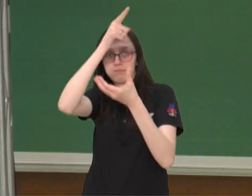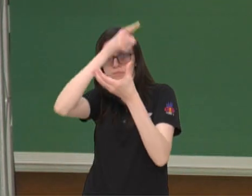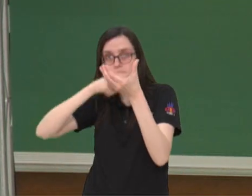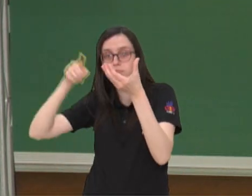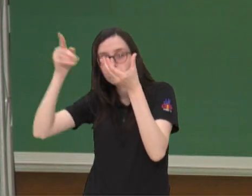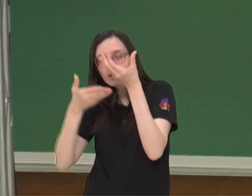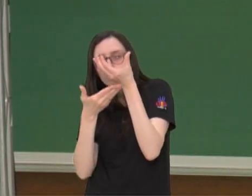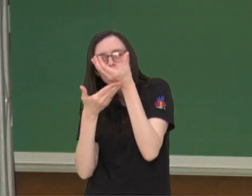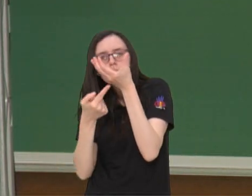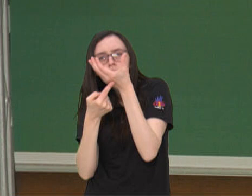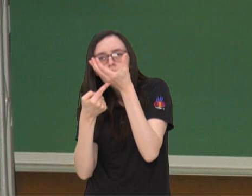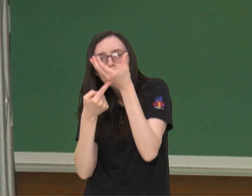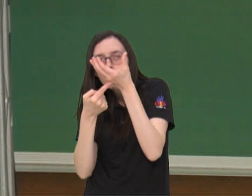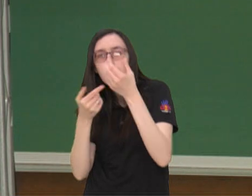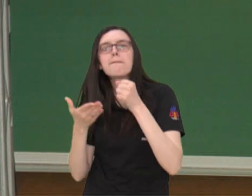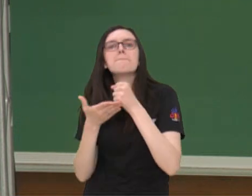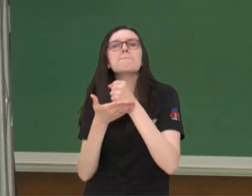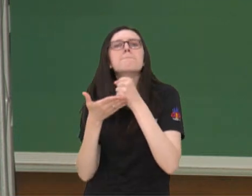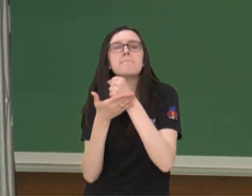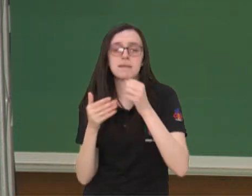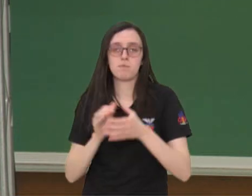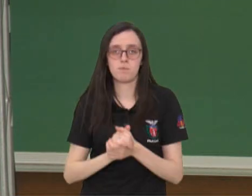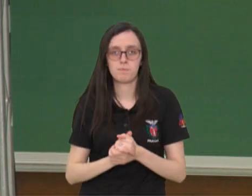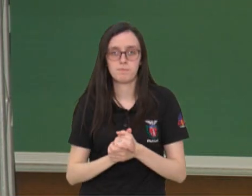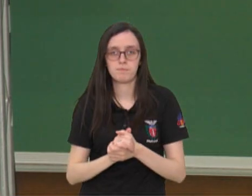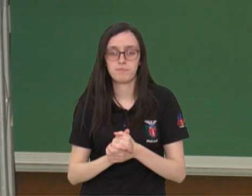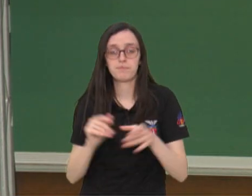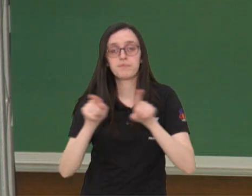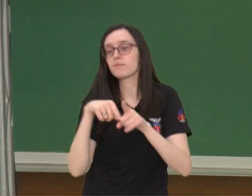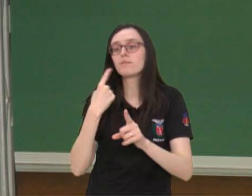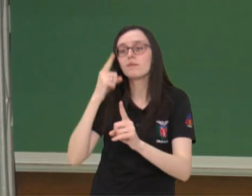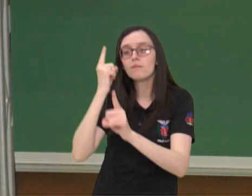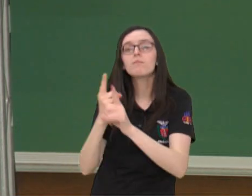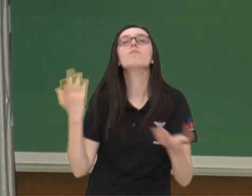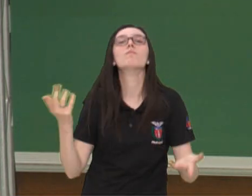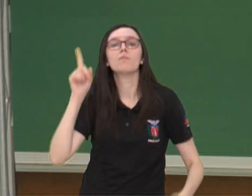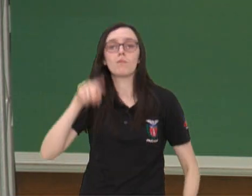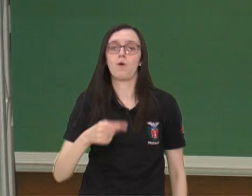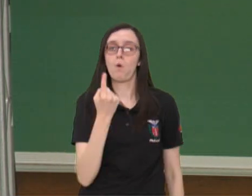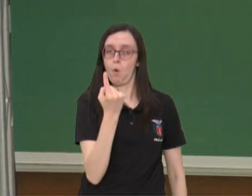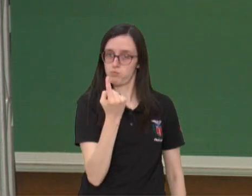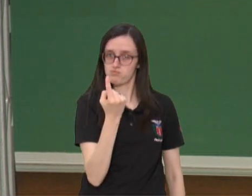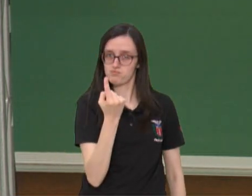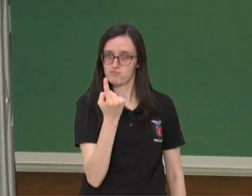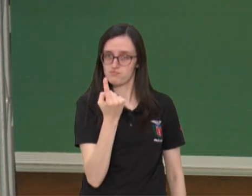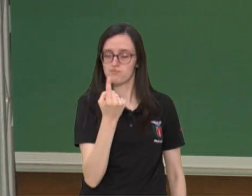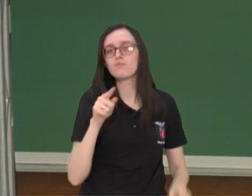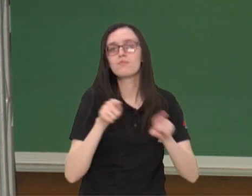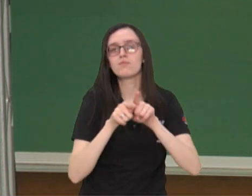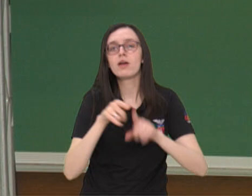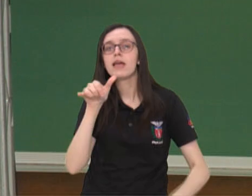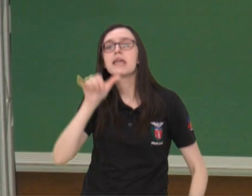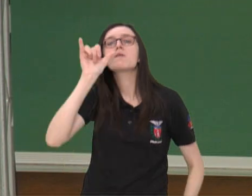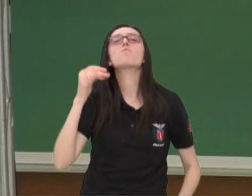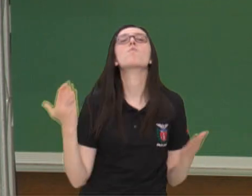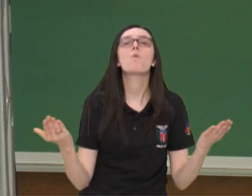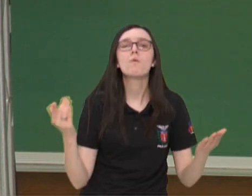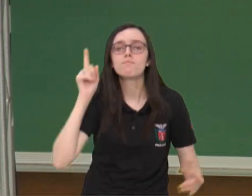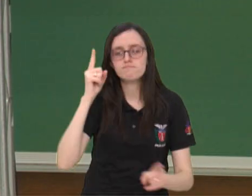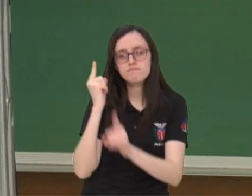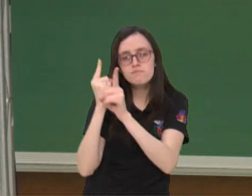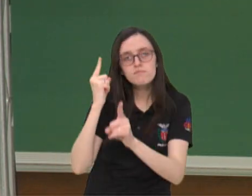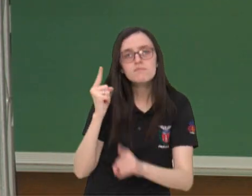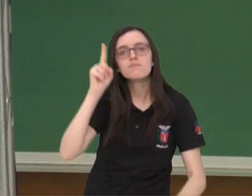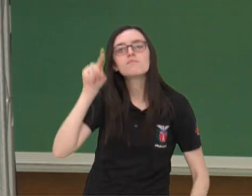mínimo. O x do vértice aqui a gente encontrou o valor de 1 e o y do vértice a gente encontrou o valor